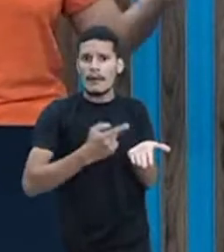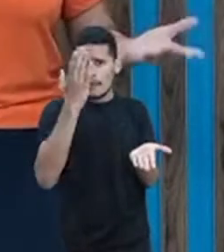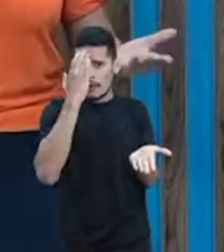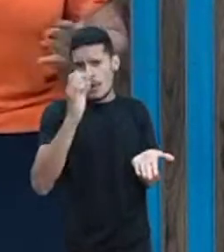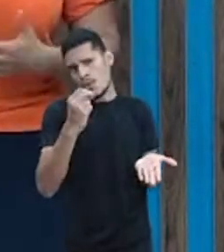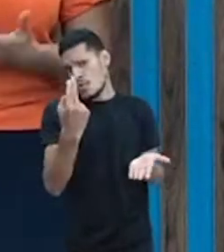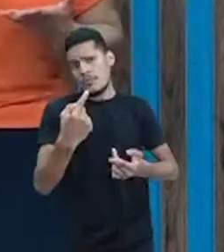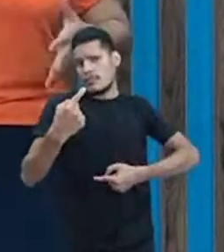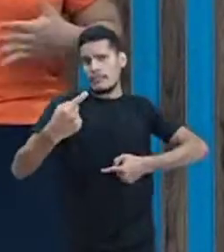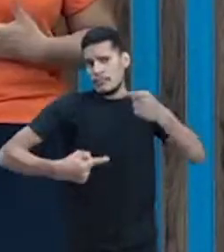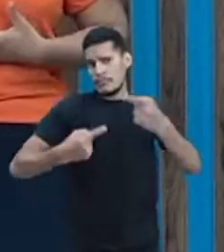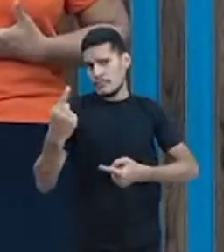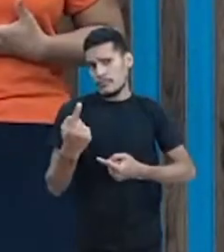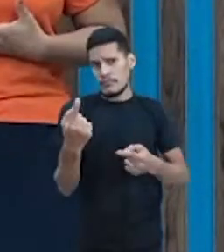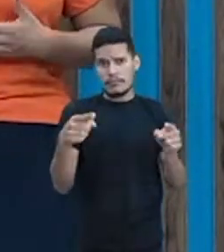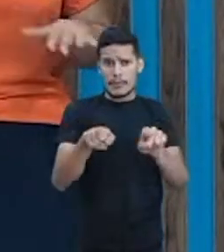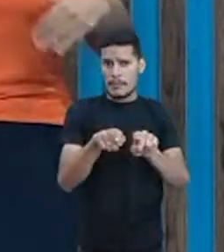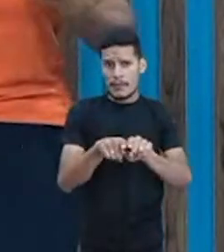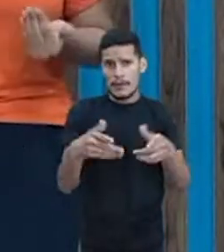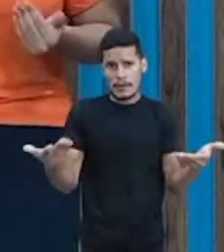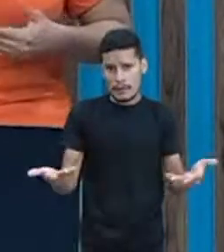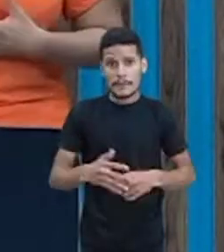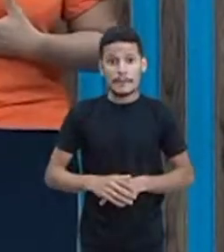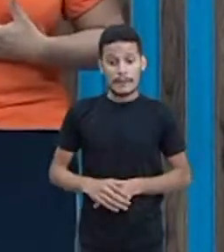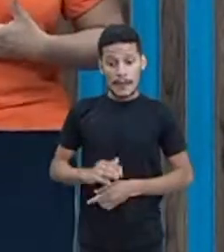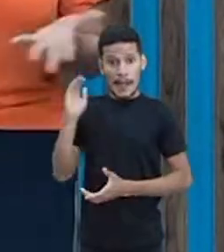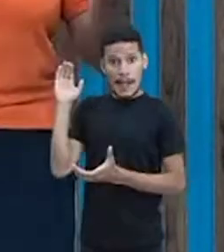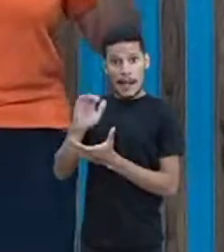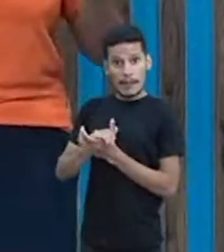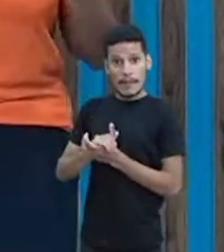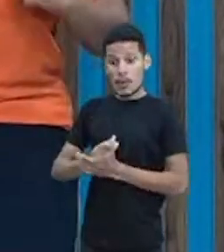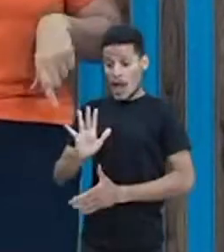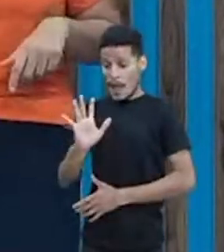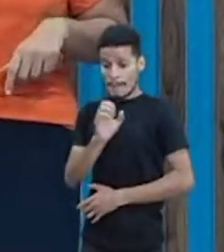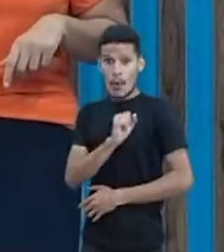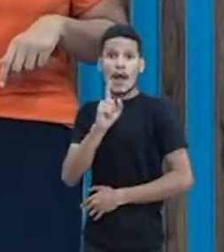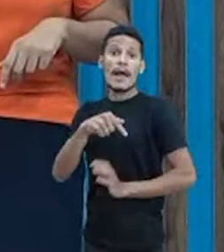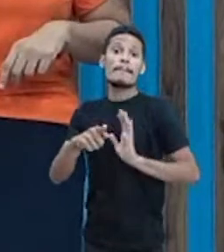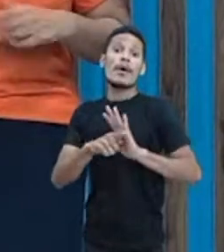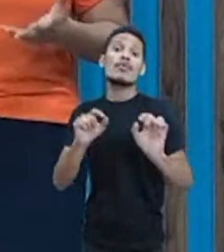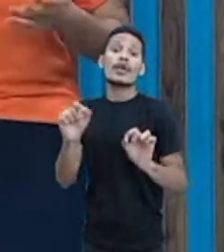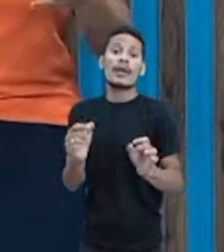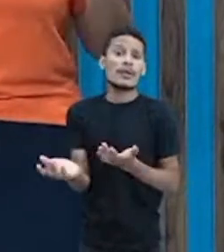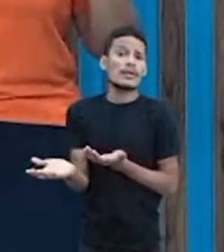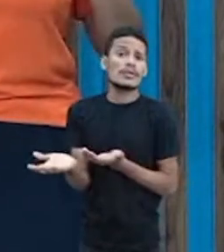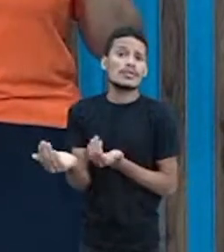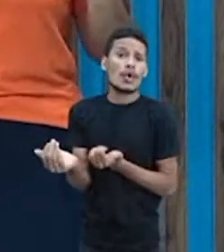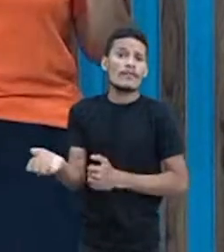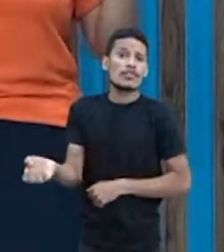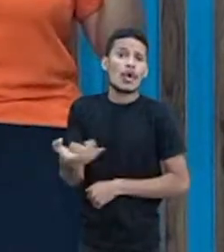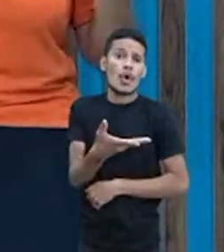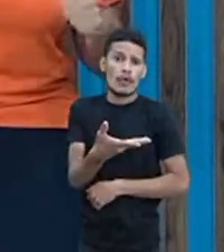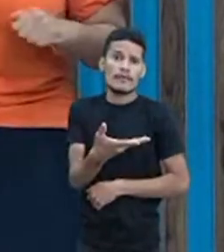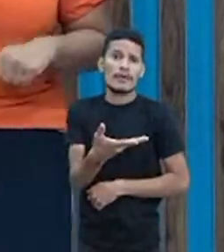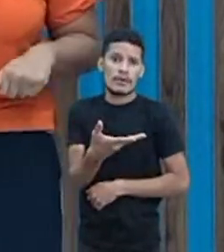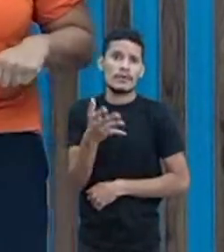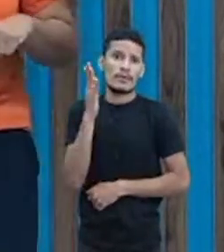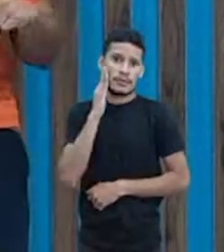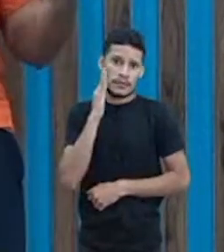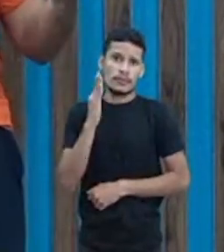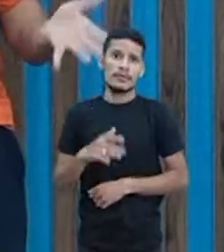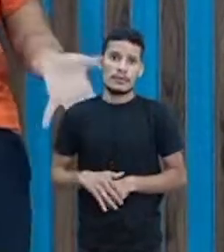ou político e tal. O que a gente tem de casamento por amor é uma invenção relativamente nova, jovem não,